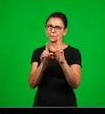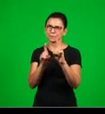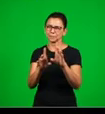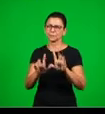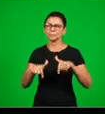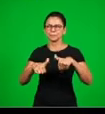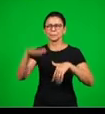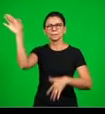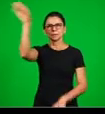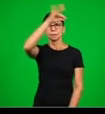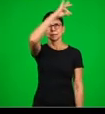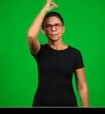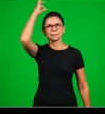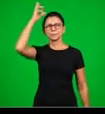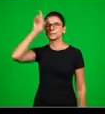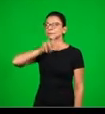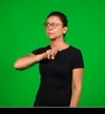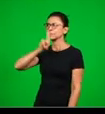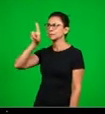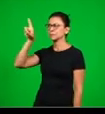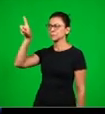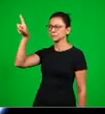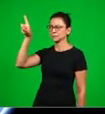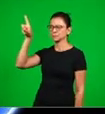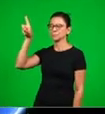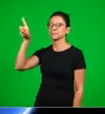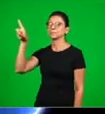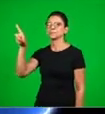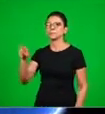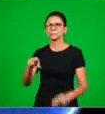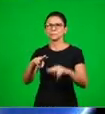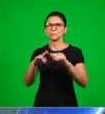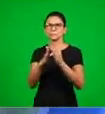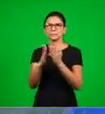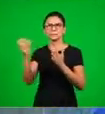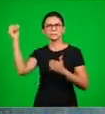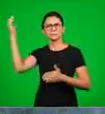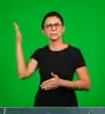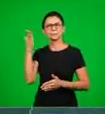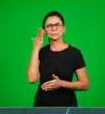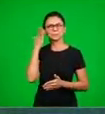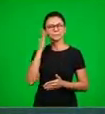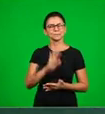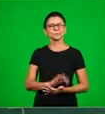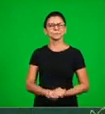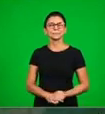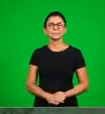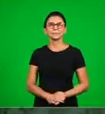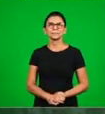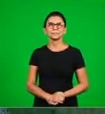do Espírito Santo de Deus e unidas pela palavra viva.